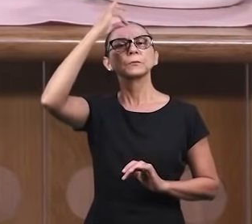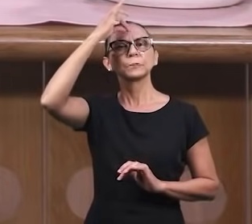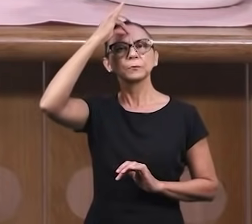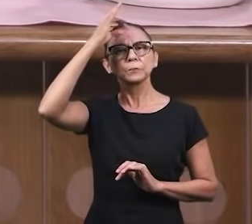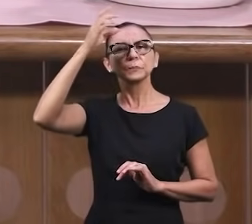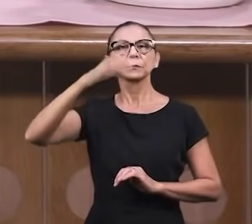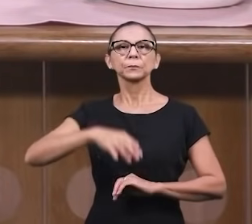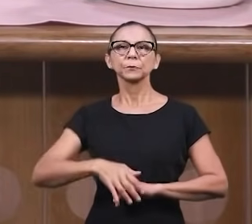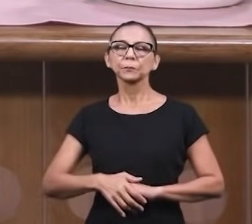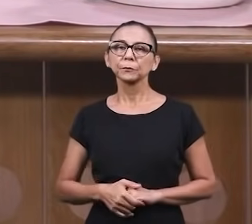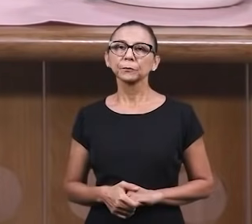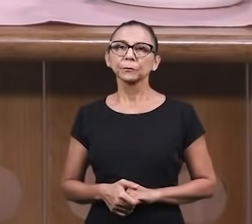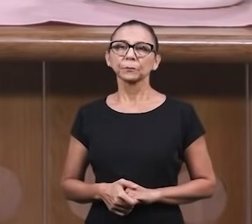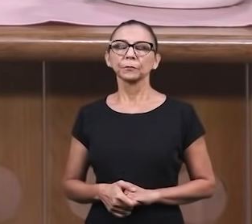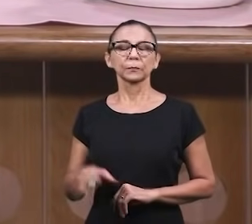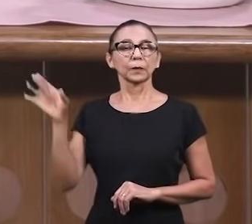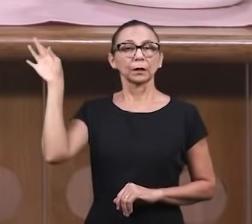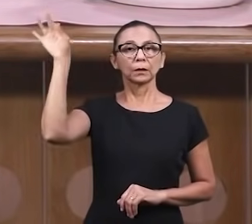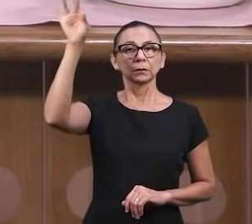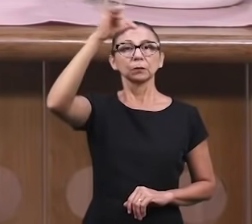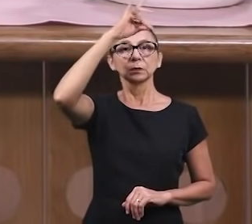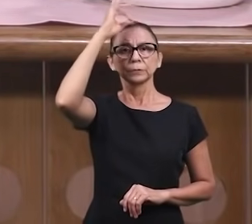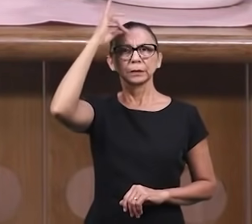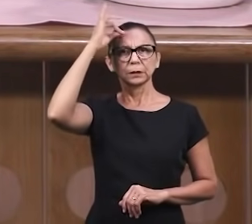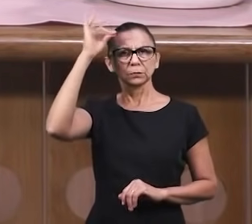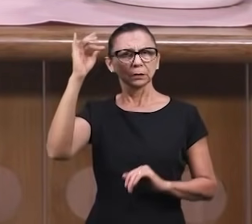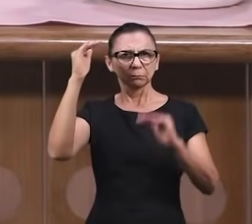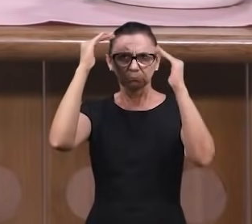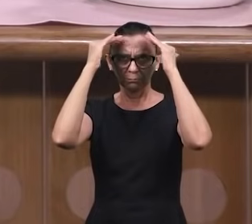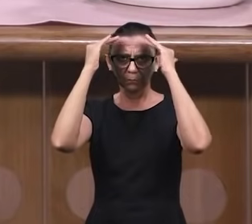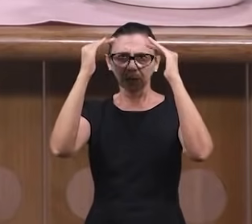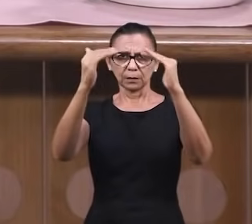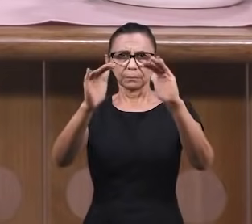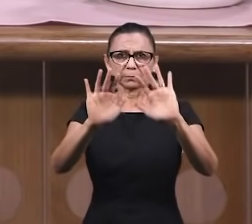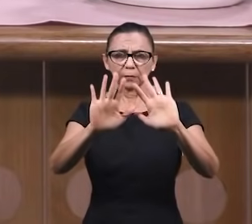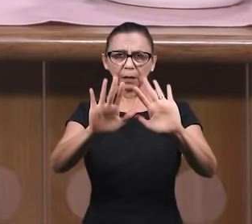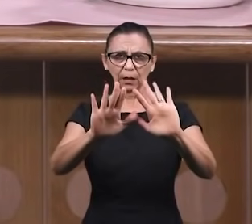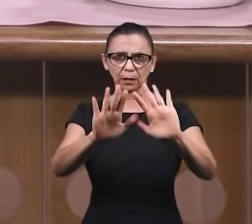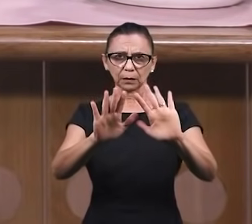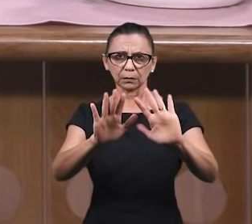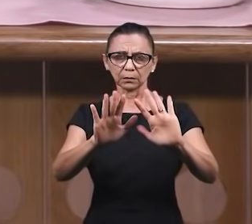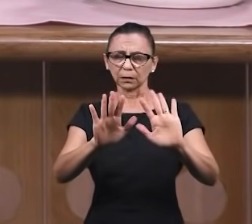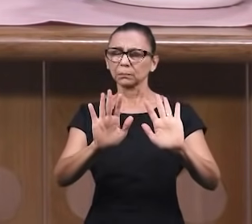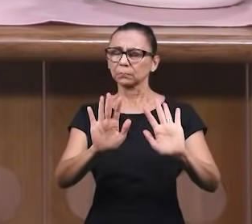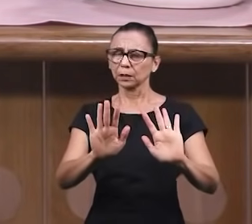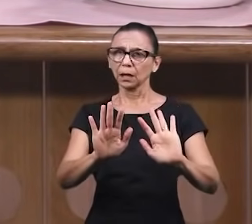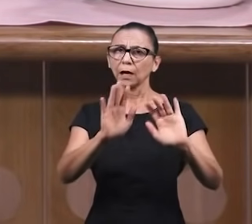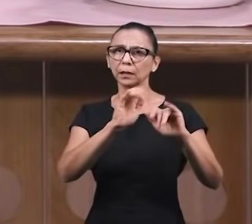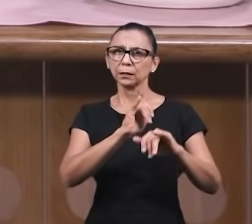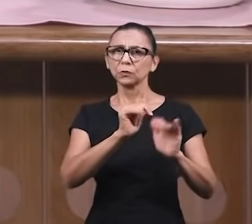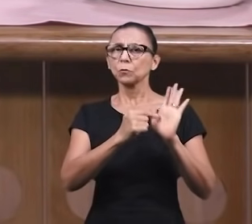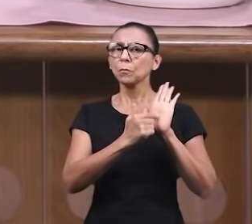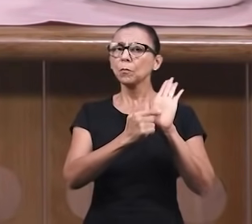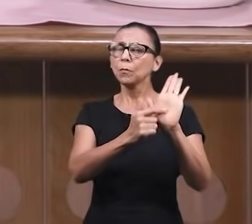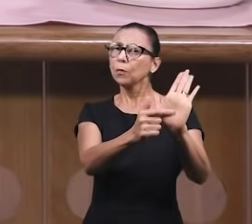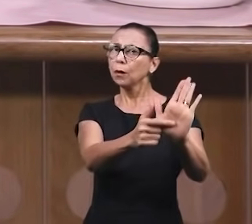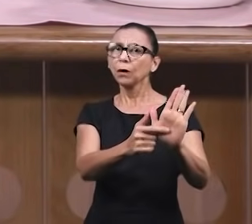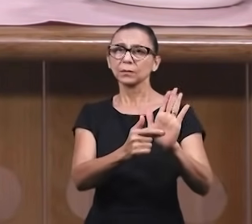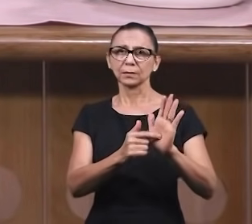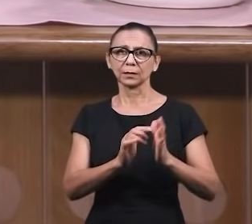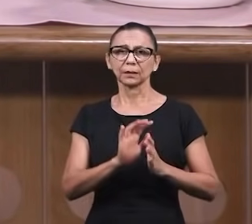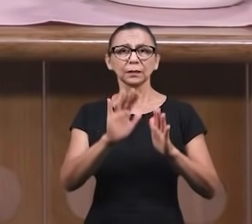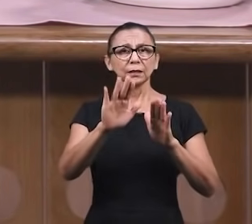incrível que pareça, ele respeita a sua vontade, aquilo que ele dispõe para você. Então